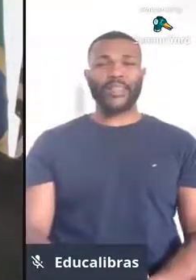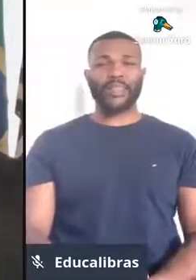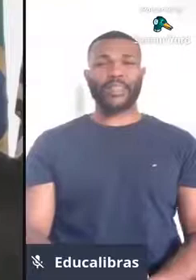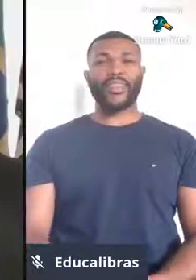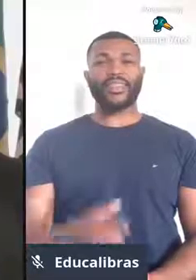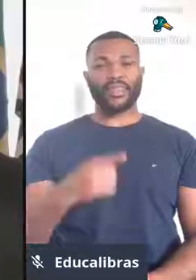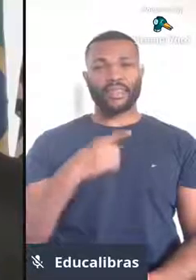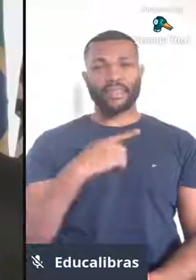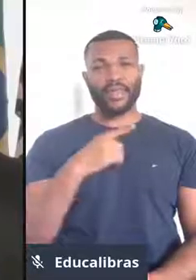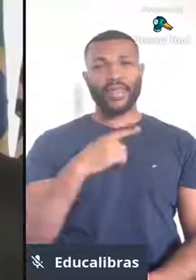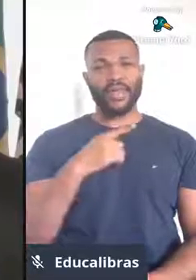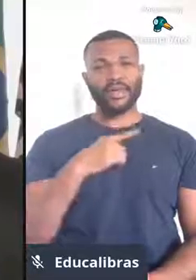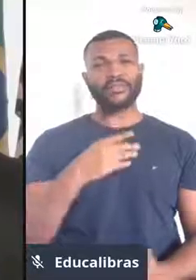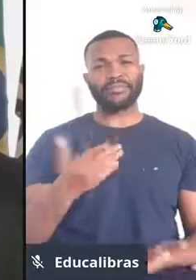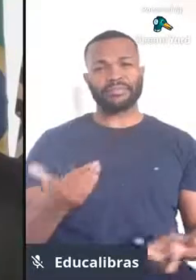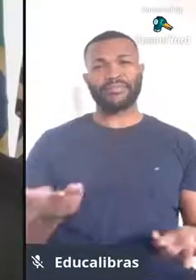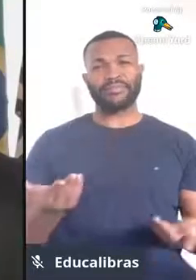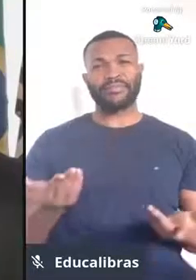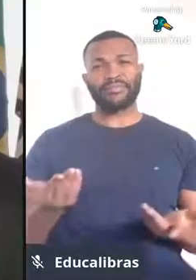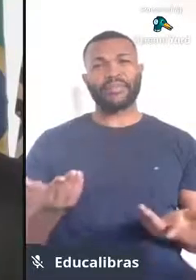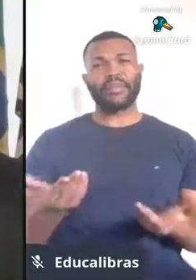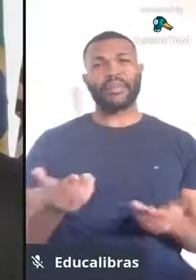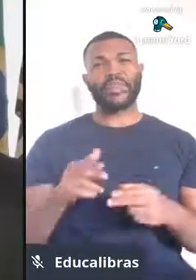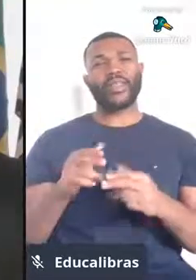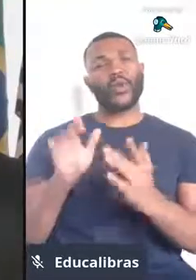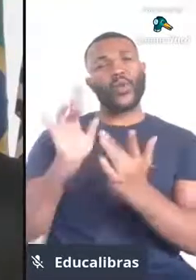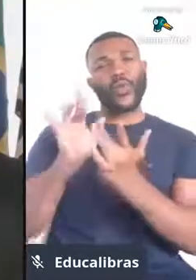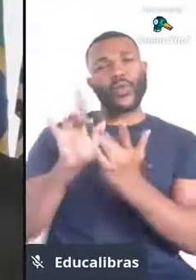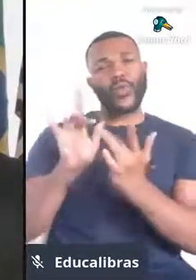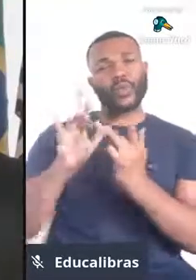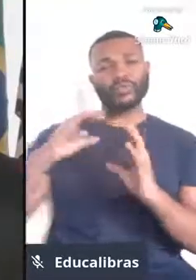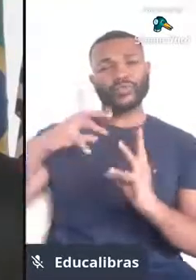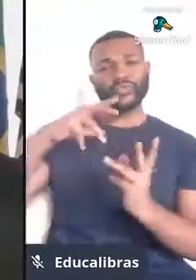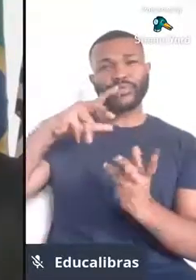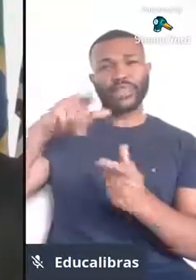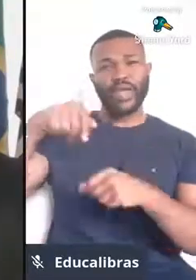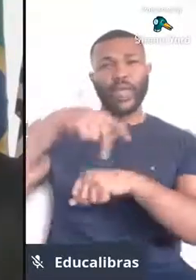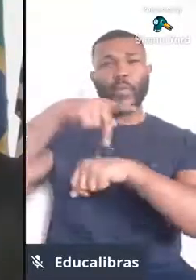ou teria só com relações internacionais.